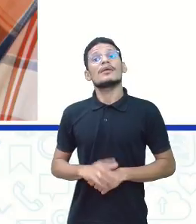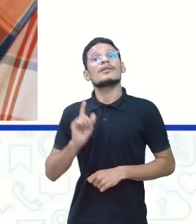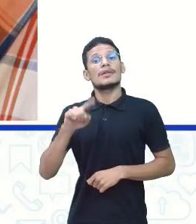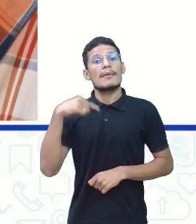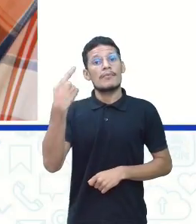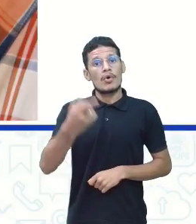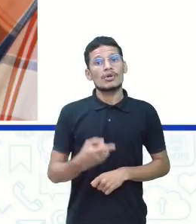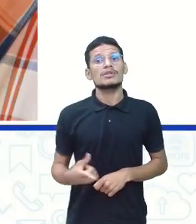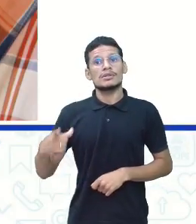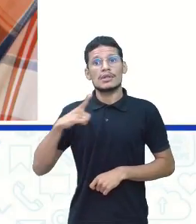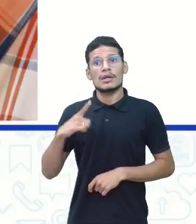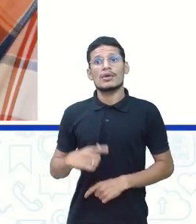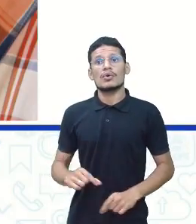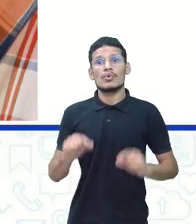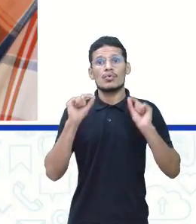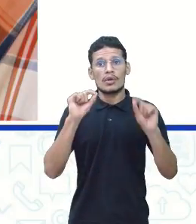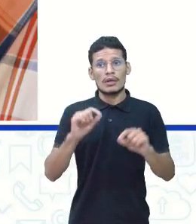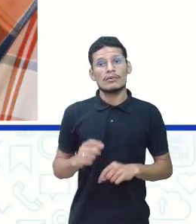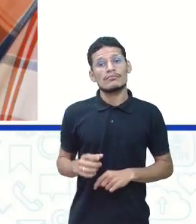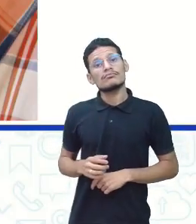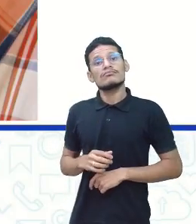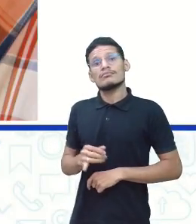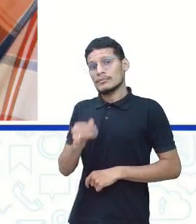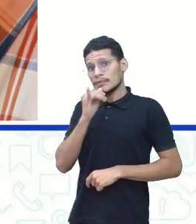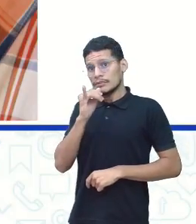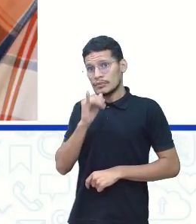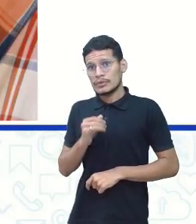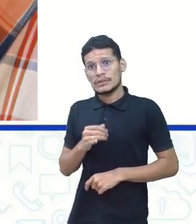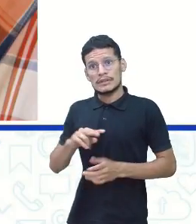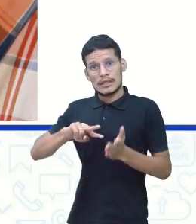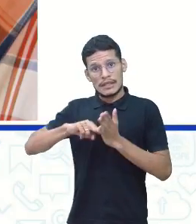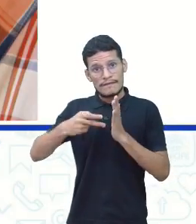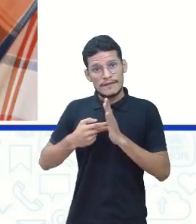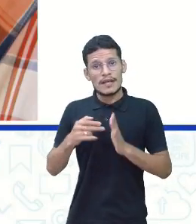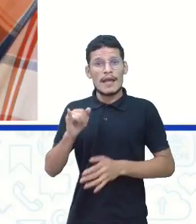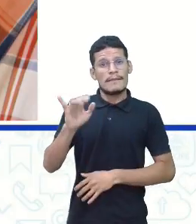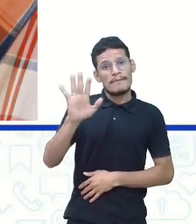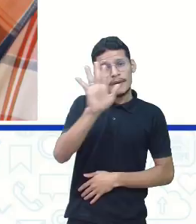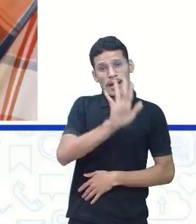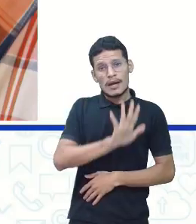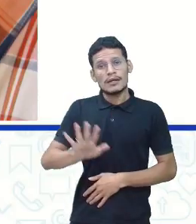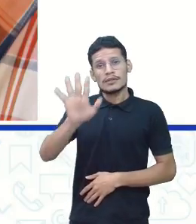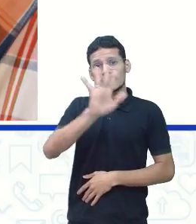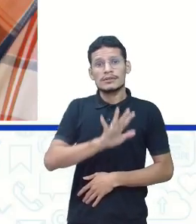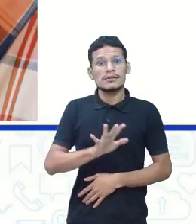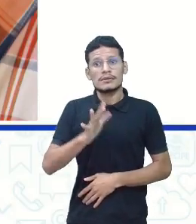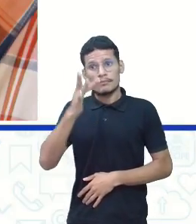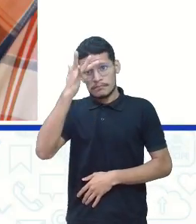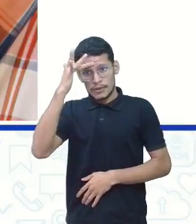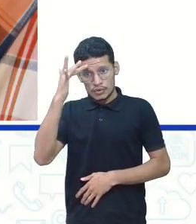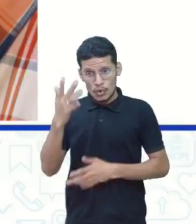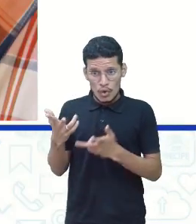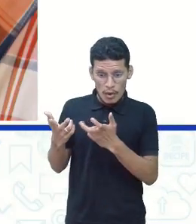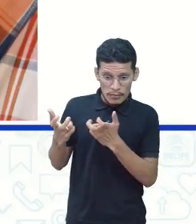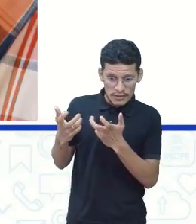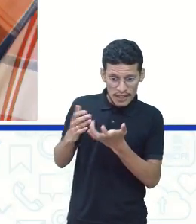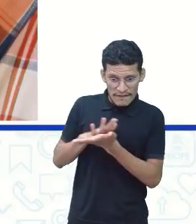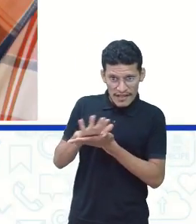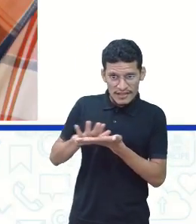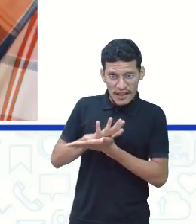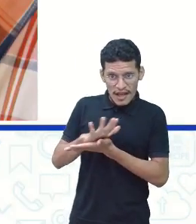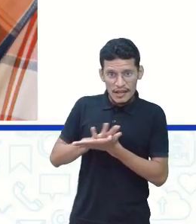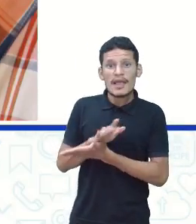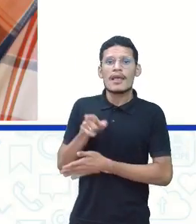quarta parede. O que significa quarta parede? Significa essa ilusão de que ninguém o observa, quando, na verdade,